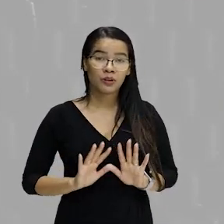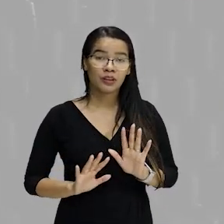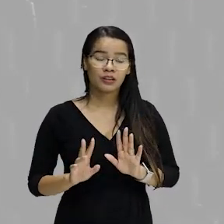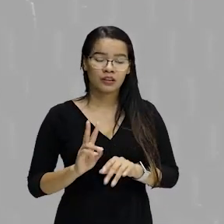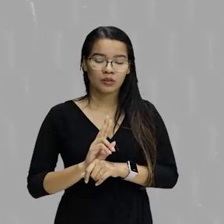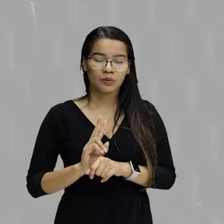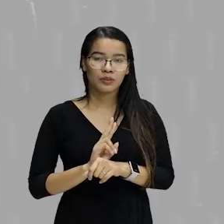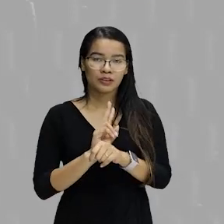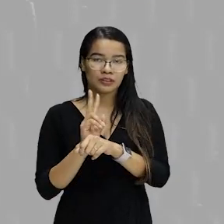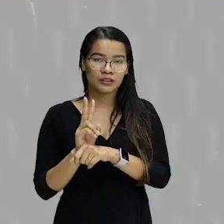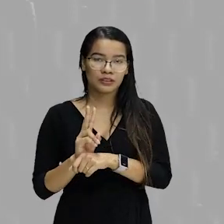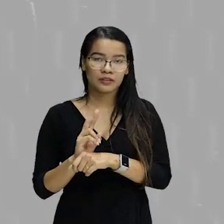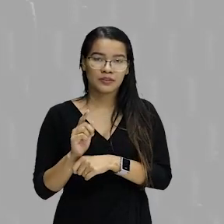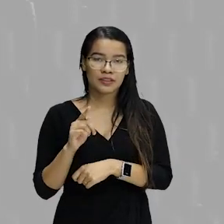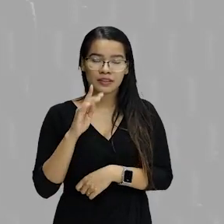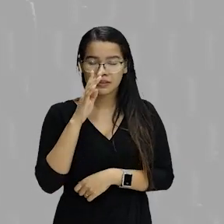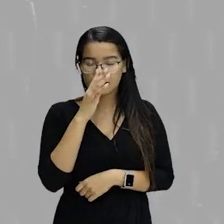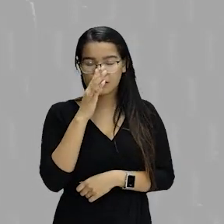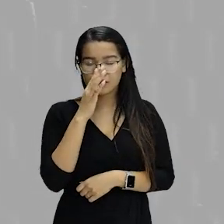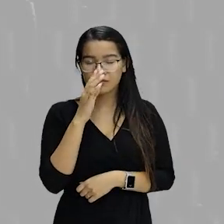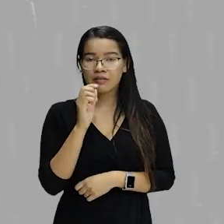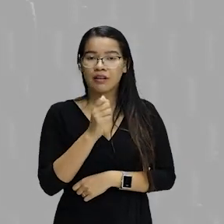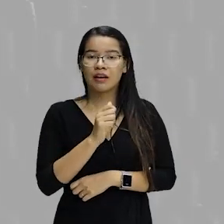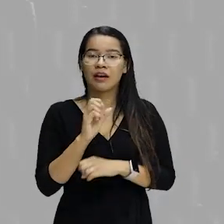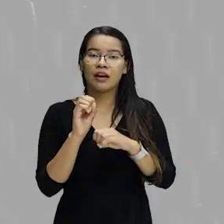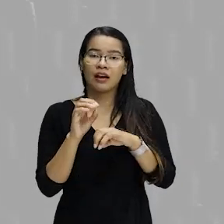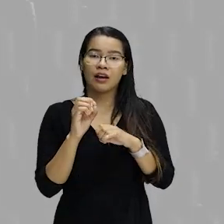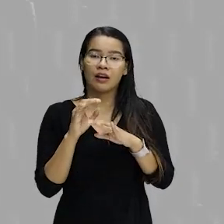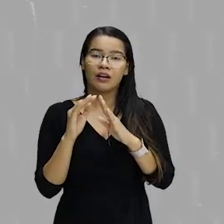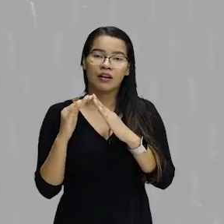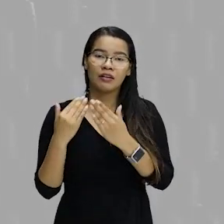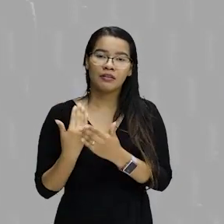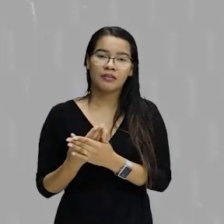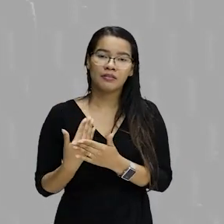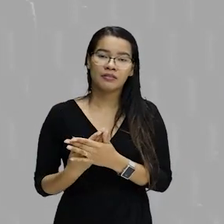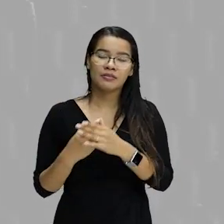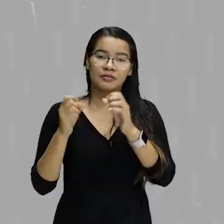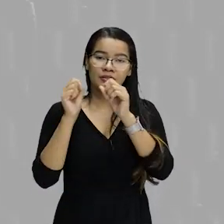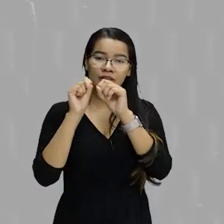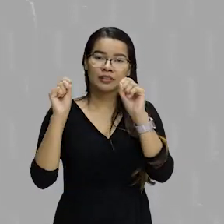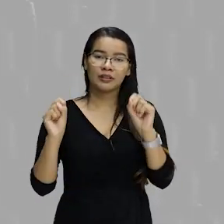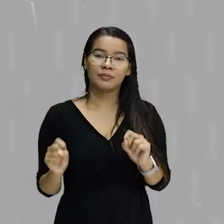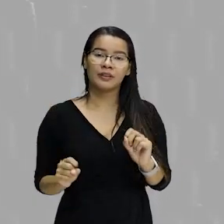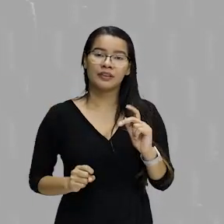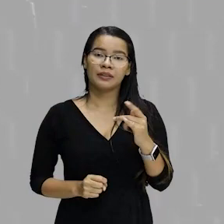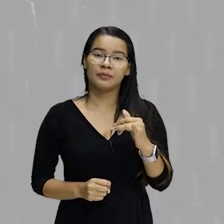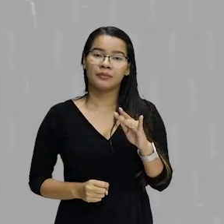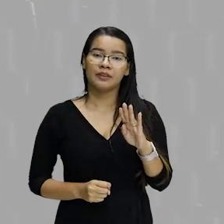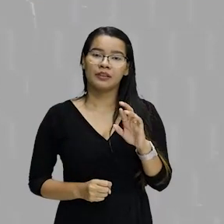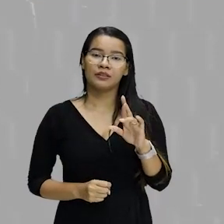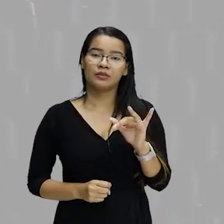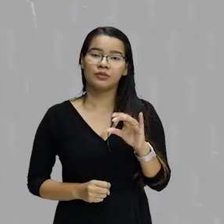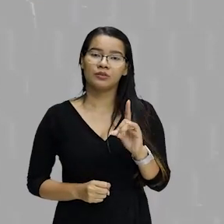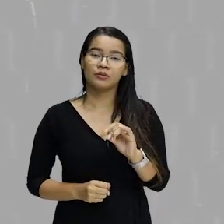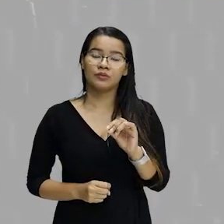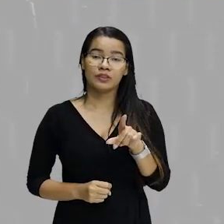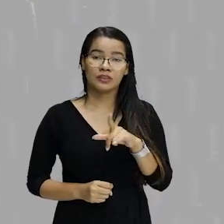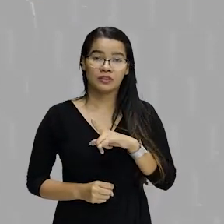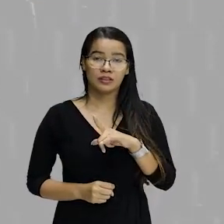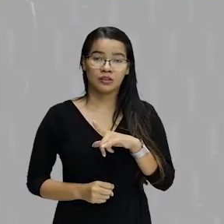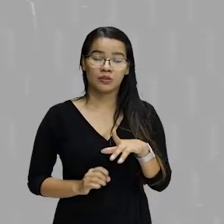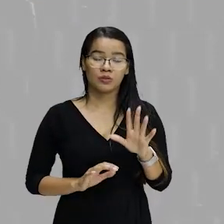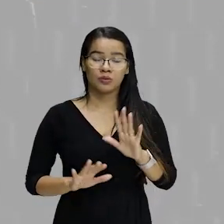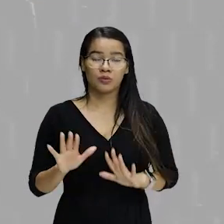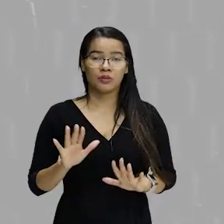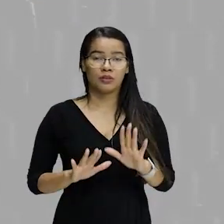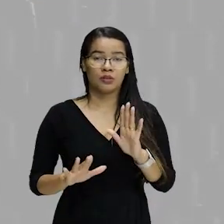que estão assistindo aula nas escolas em sistema híbrido, vocês estão com cuidados aí,